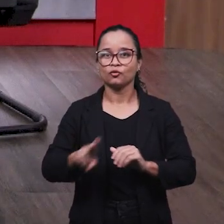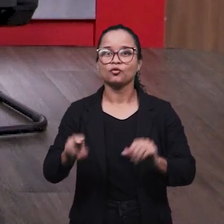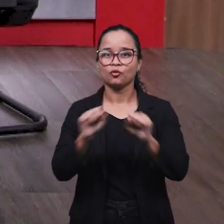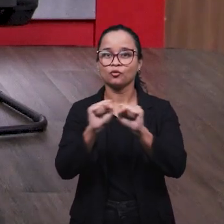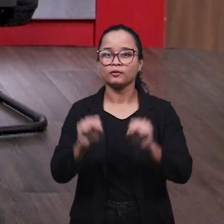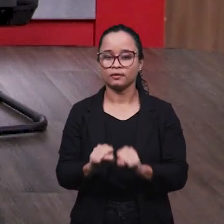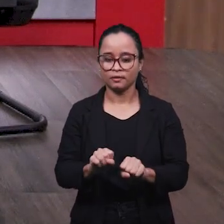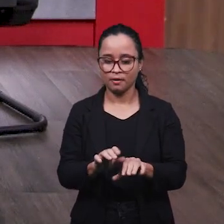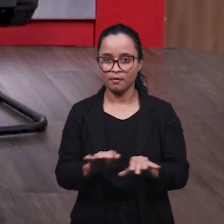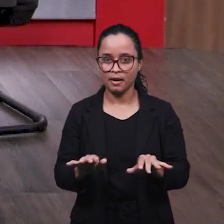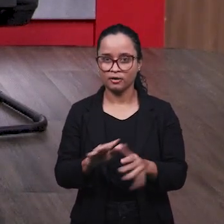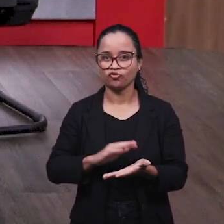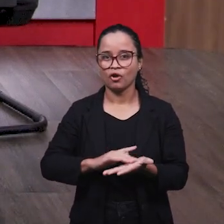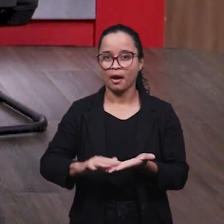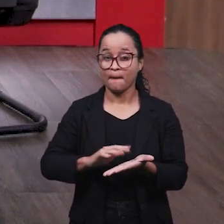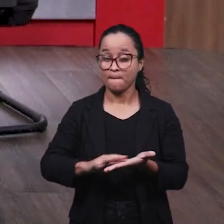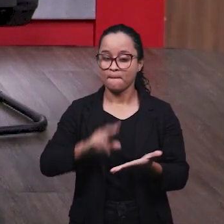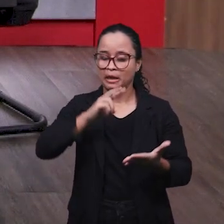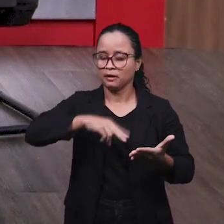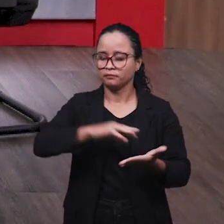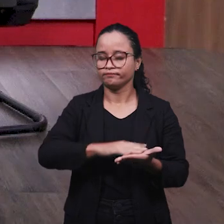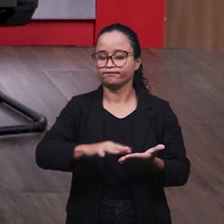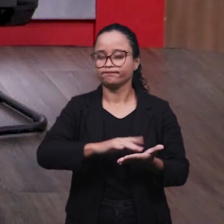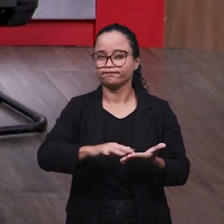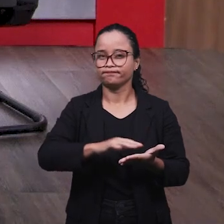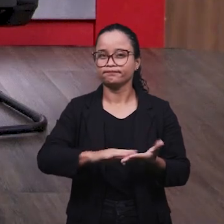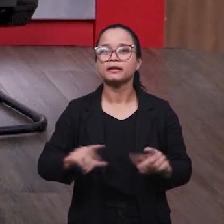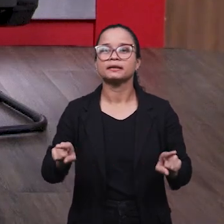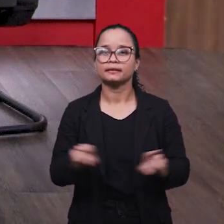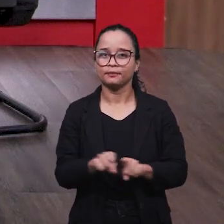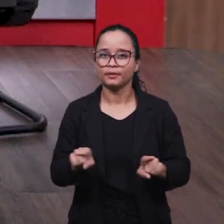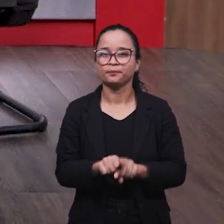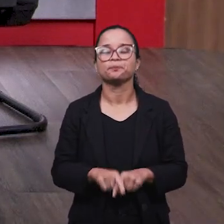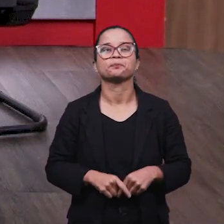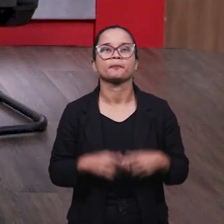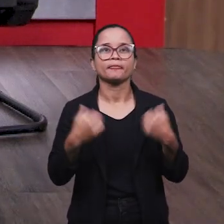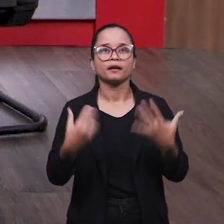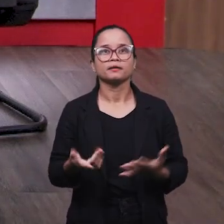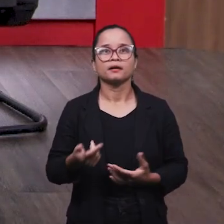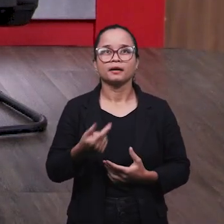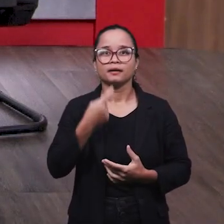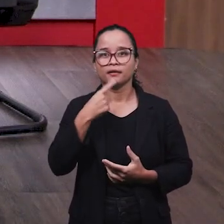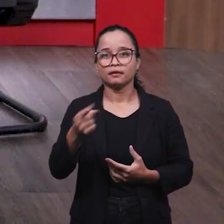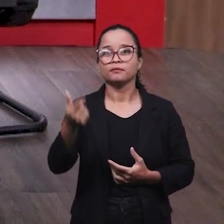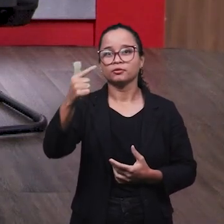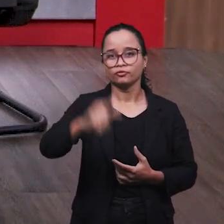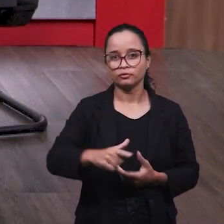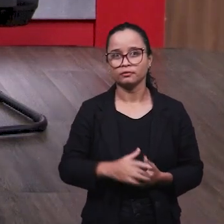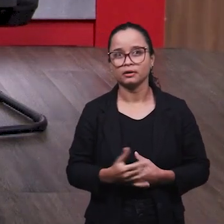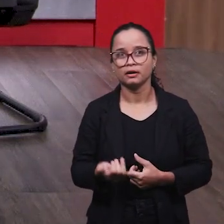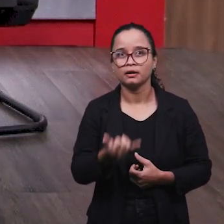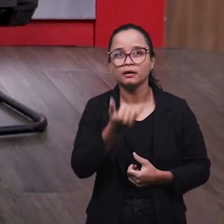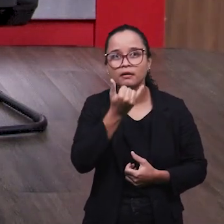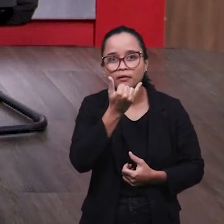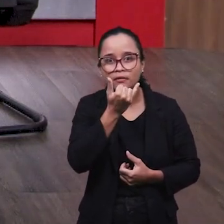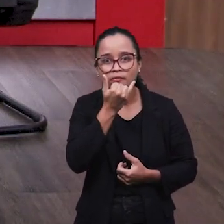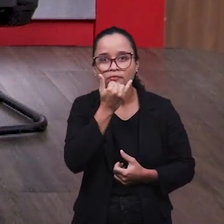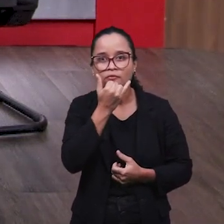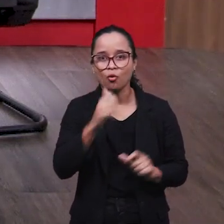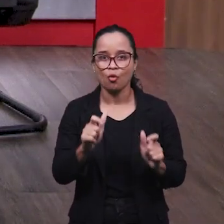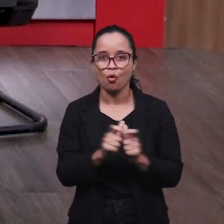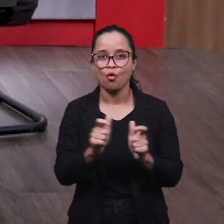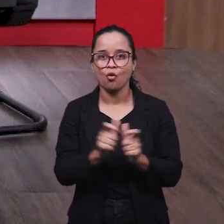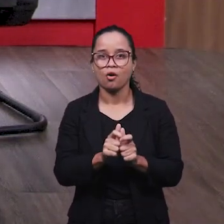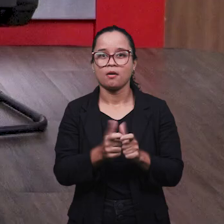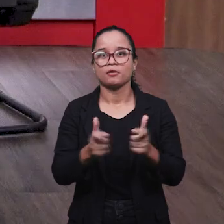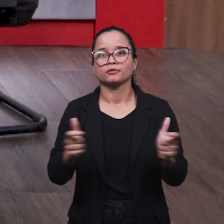braille também. E foi notável aquilo. Aí agora, essa semana, mandaram novamente. Aí eu tive que dizer, olha, desculpe, mas como há um grupo muito grande